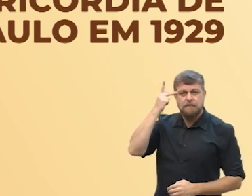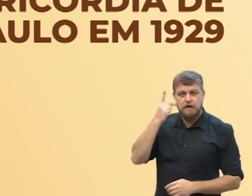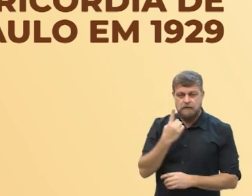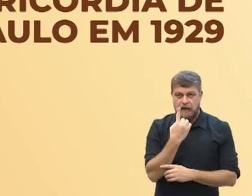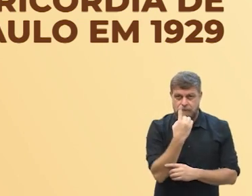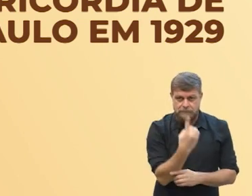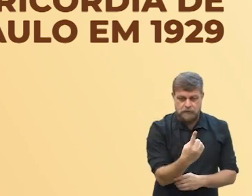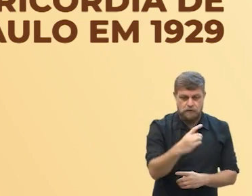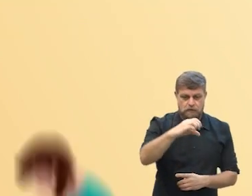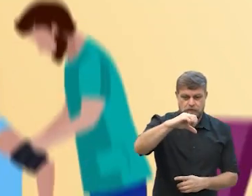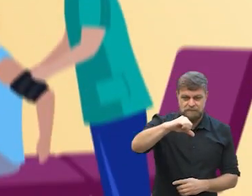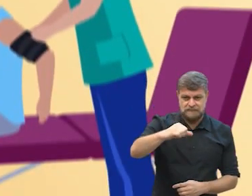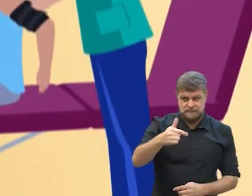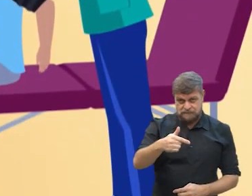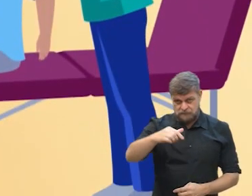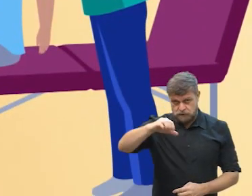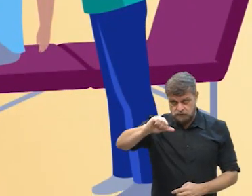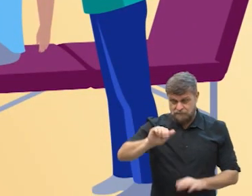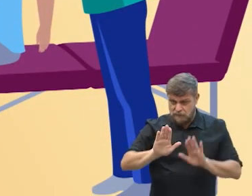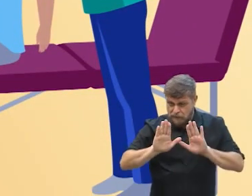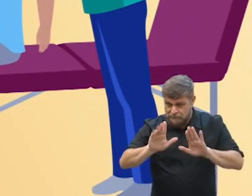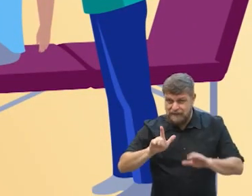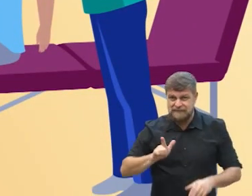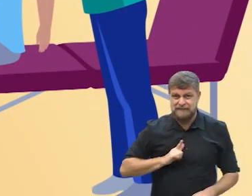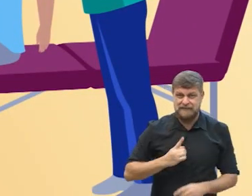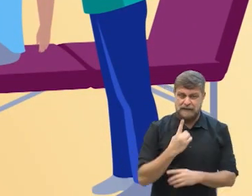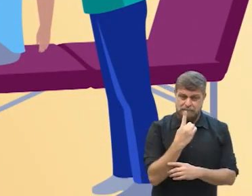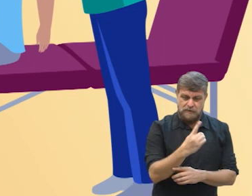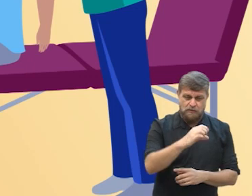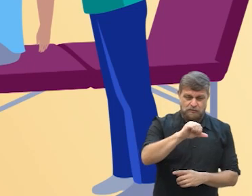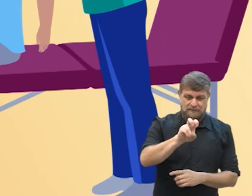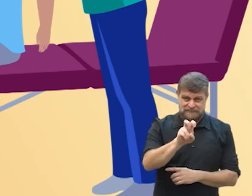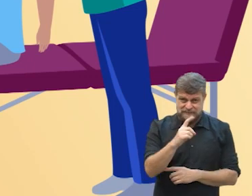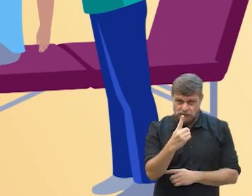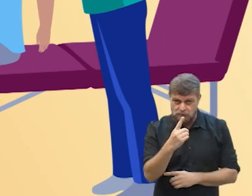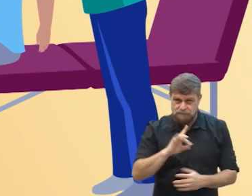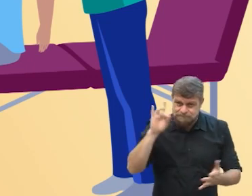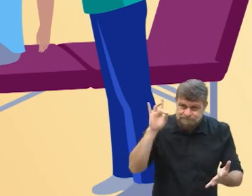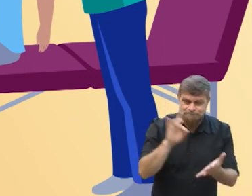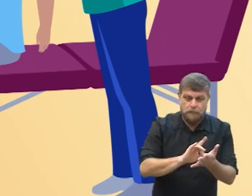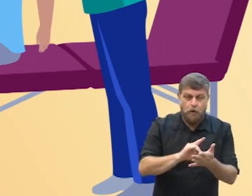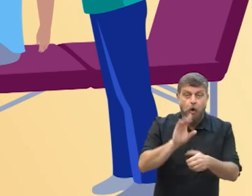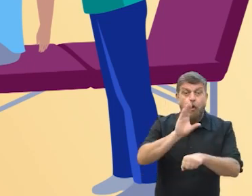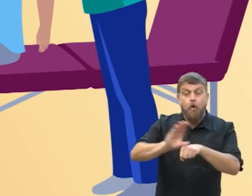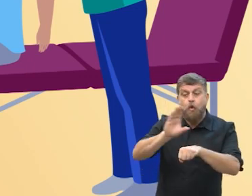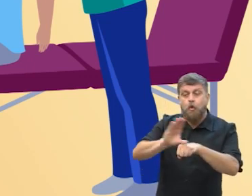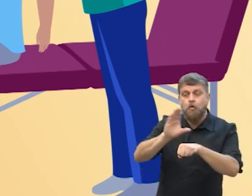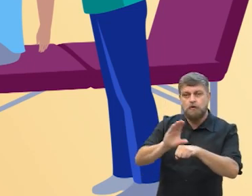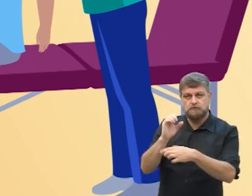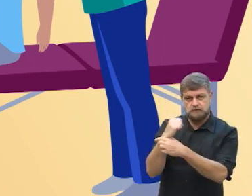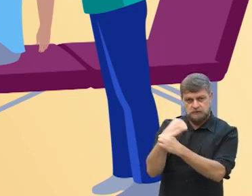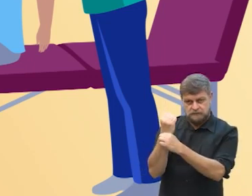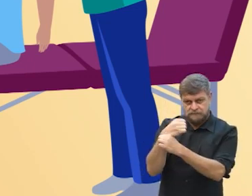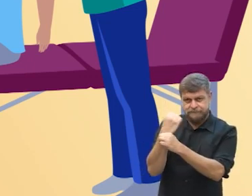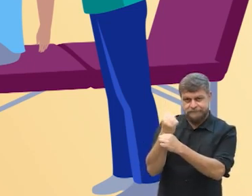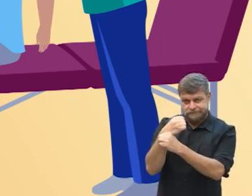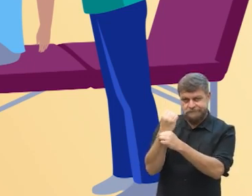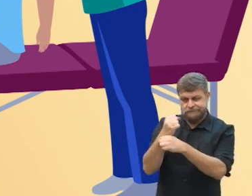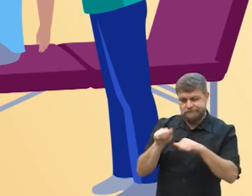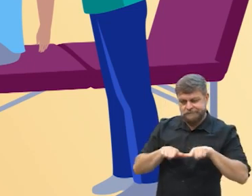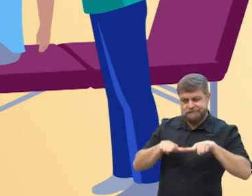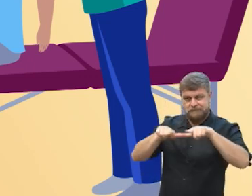em 1929. Porém, só foi em 1951 que foi criado o primeiro curso para a formação